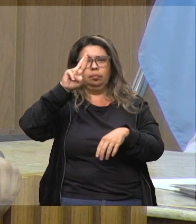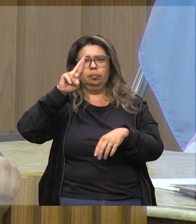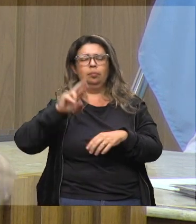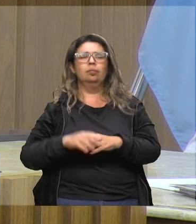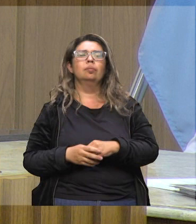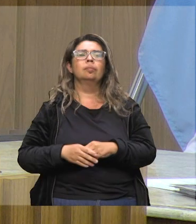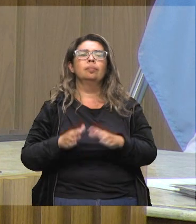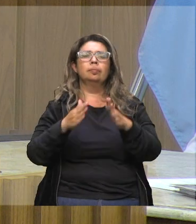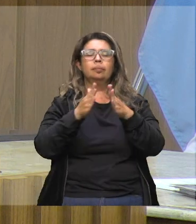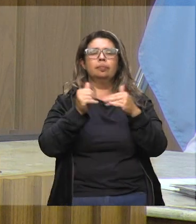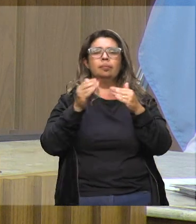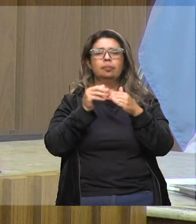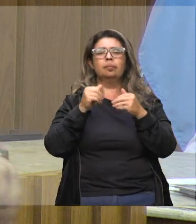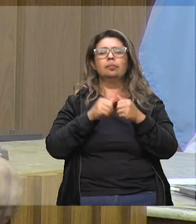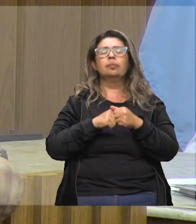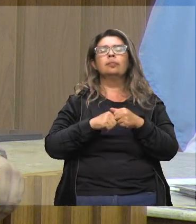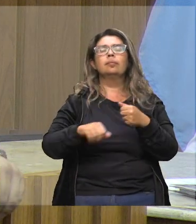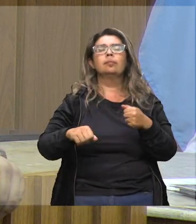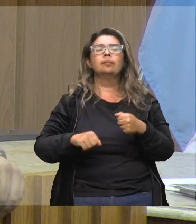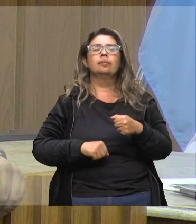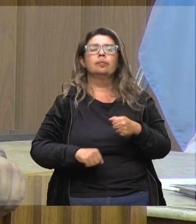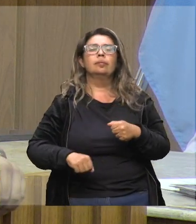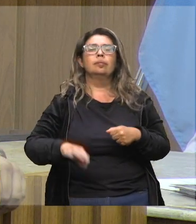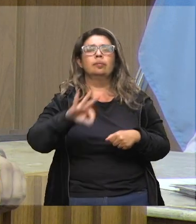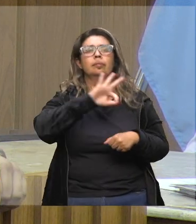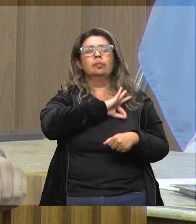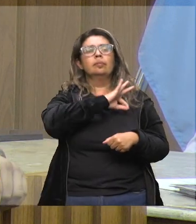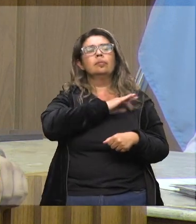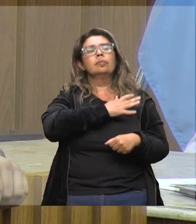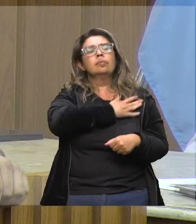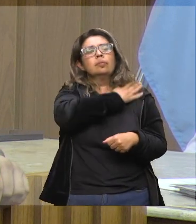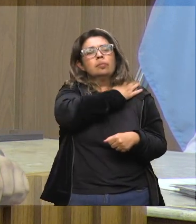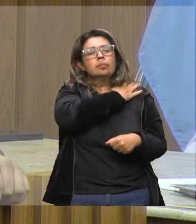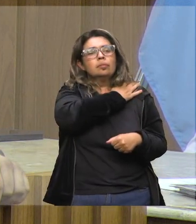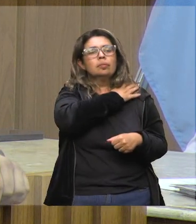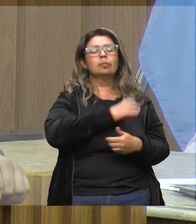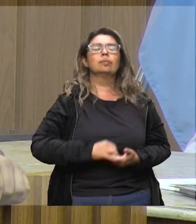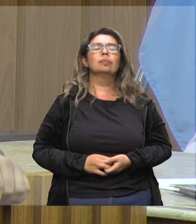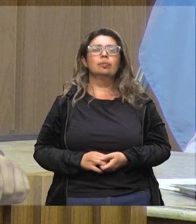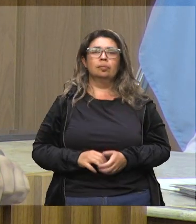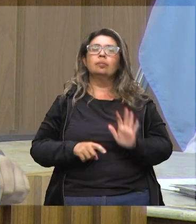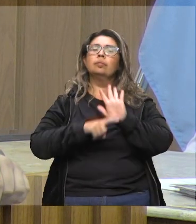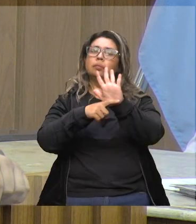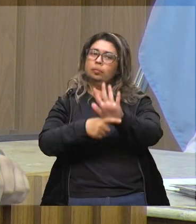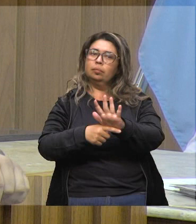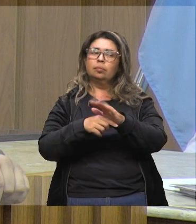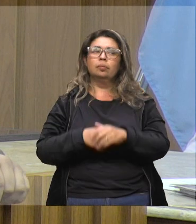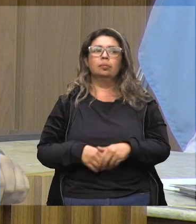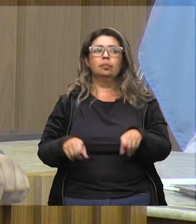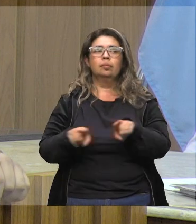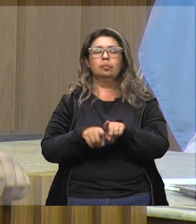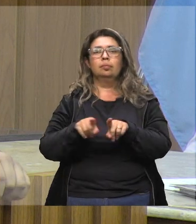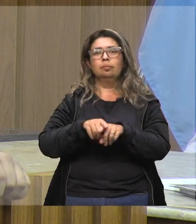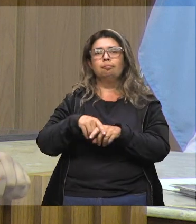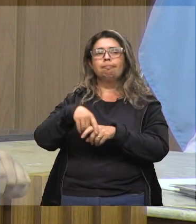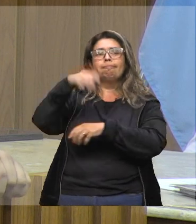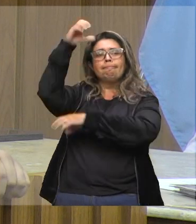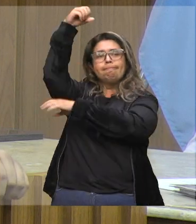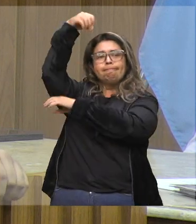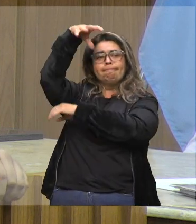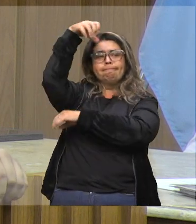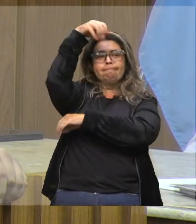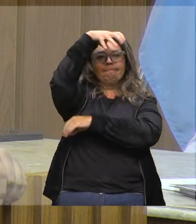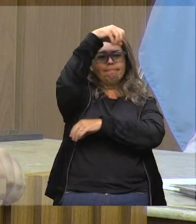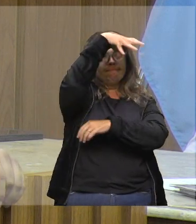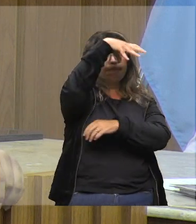pedir realmente à Polícia Militar uma atenção nesse bairro. Também na questão da iluminação pública, né, o bairro ainda